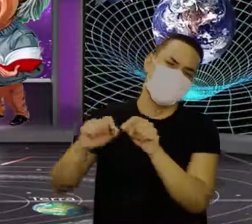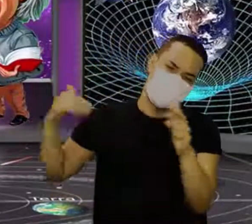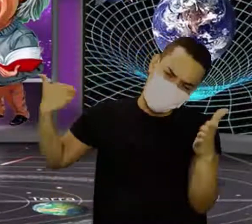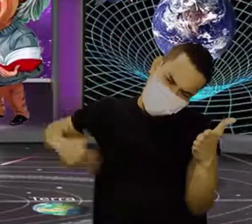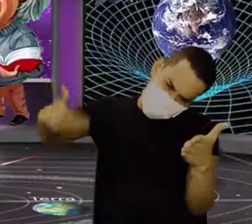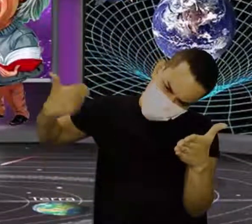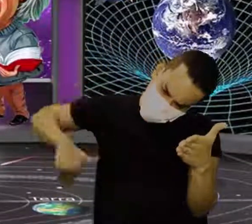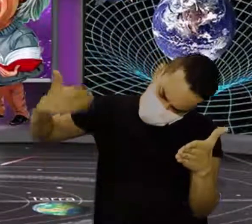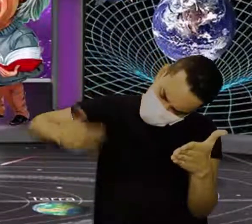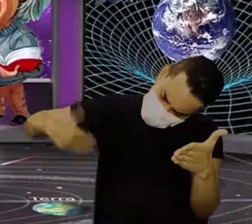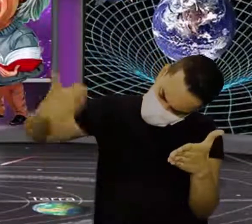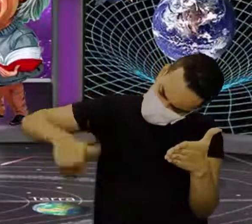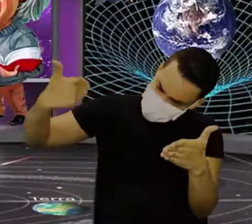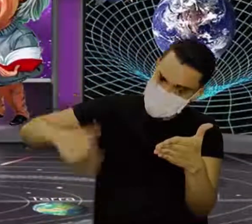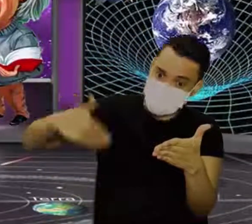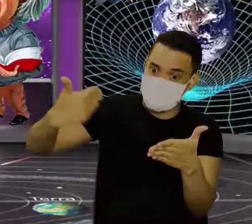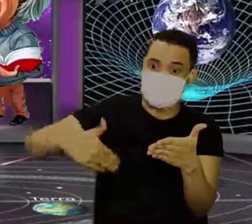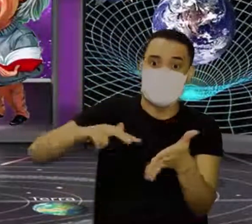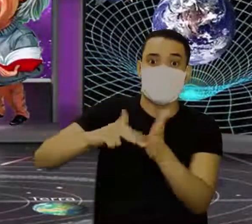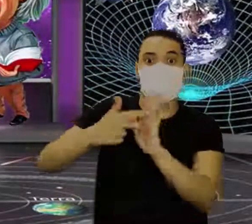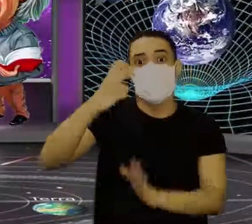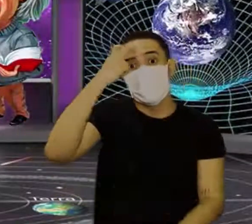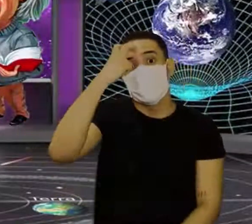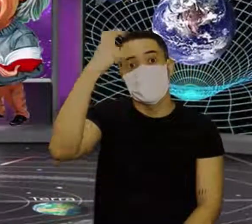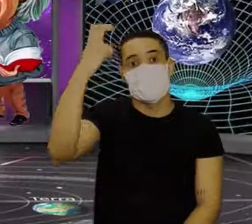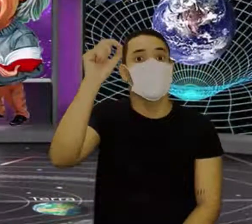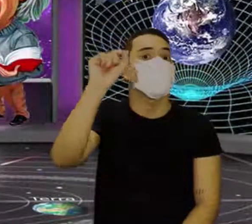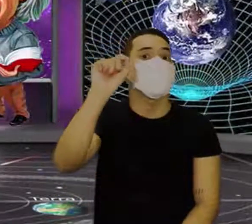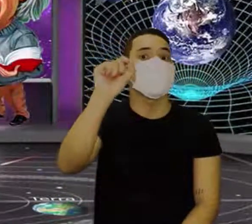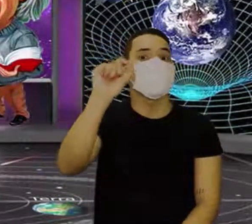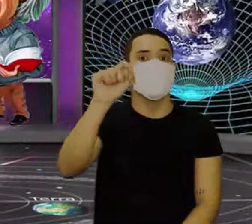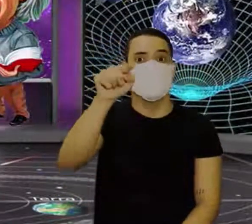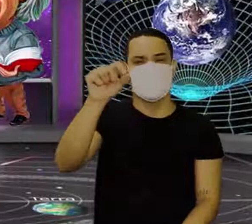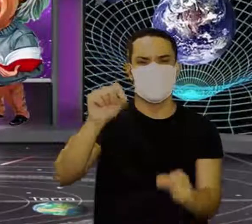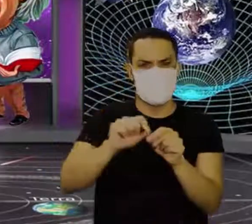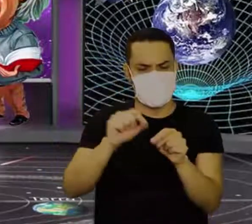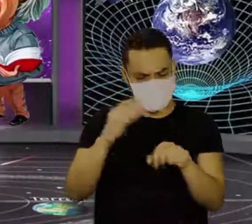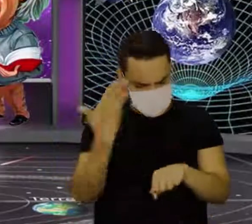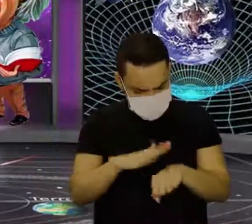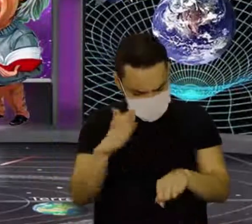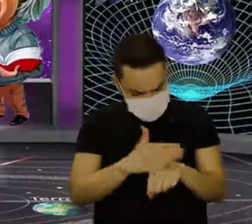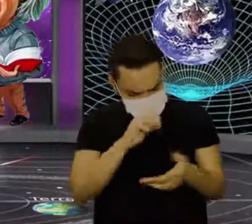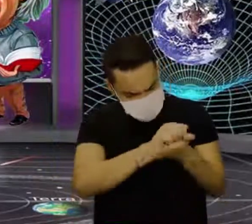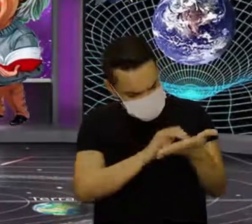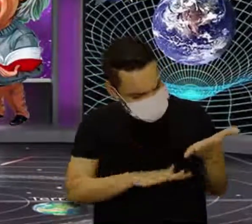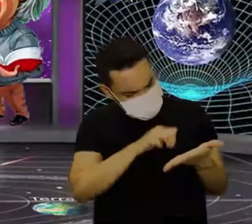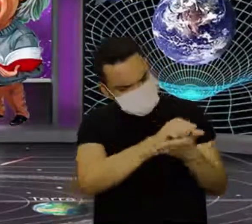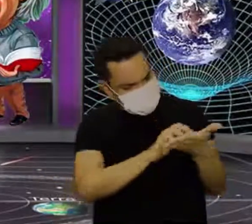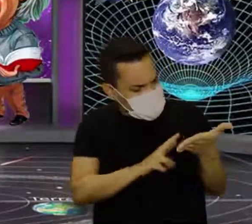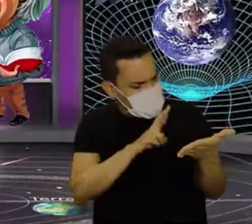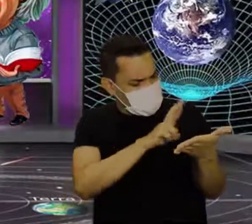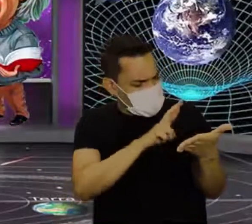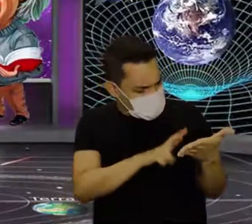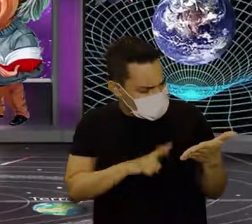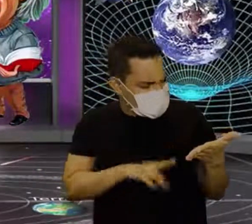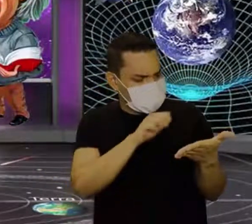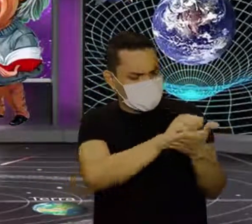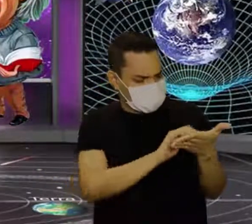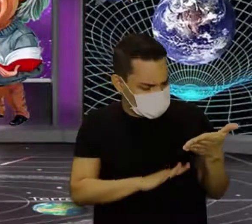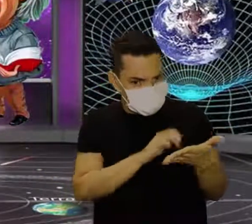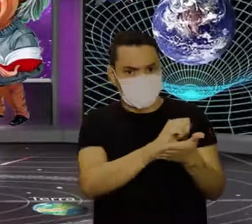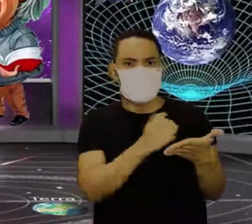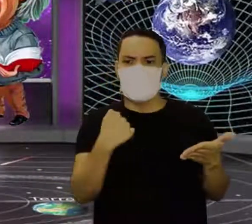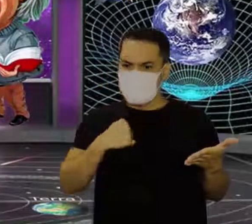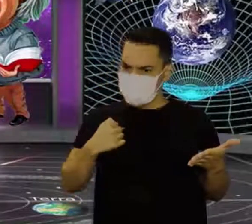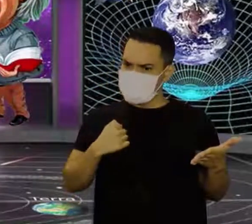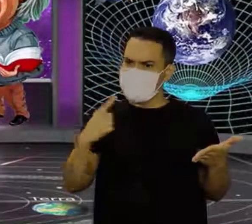repeti. A inteligência é o quê? É você fazer, às vezes, a repetição, quando você tem dificuldade, que eu tenho muita dificuldade,